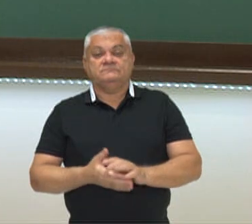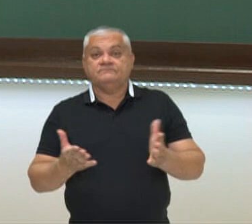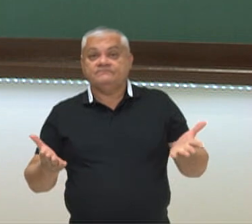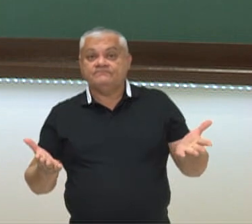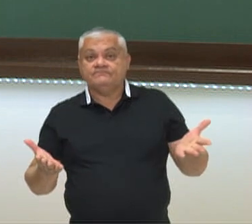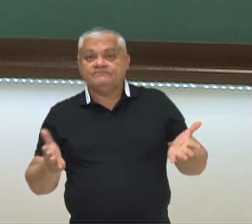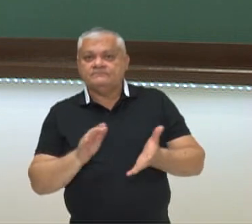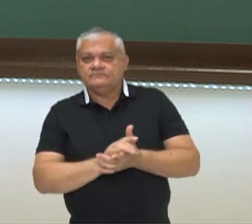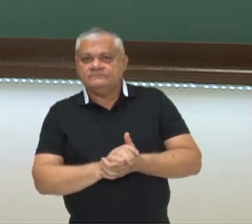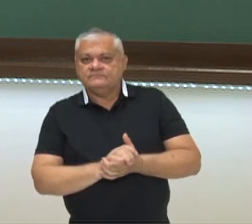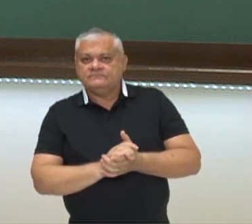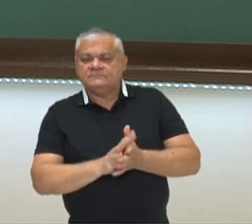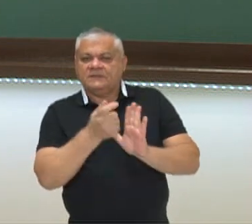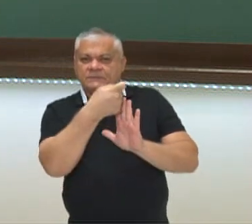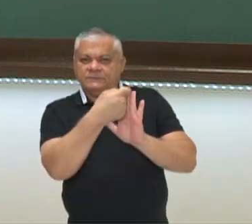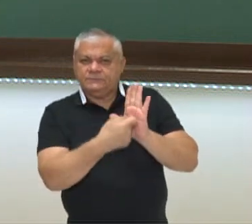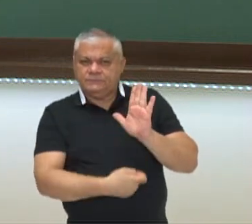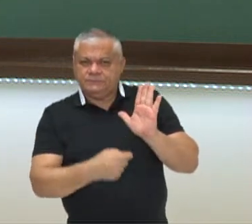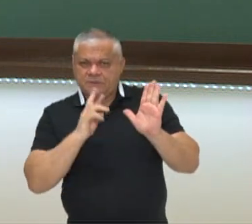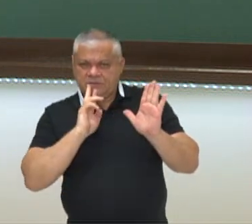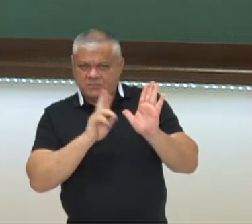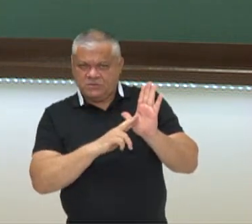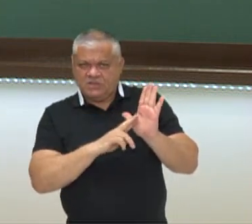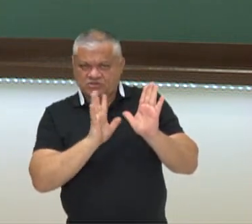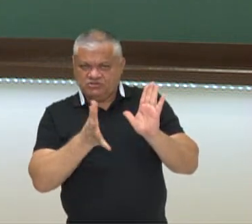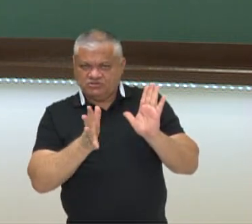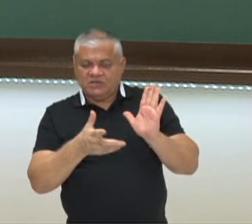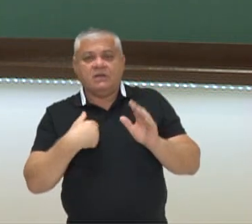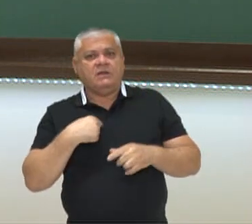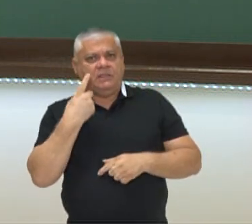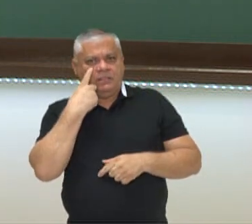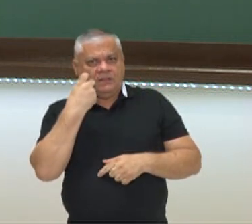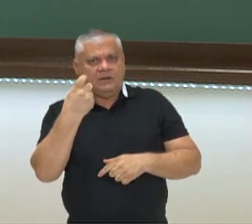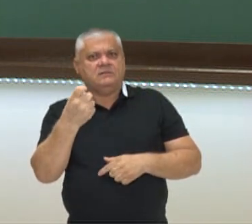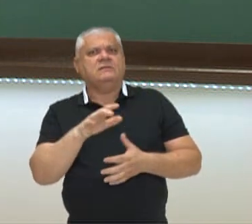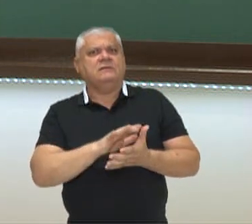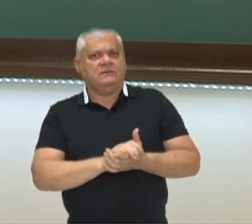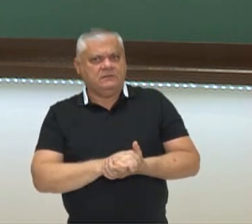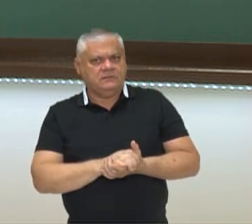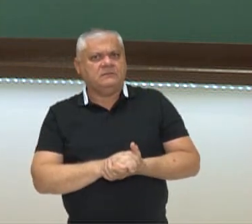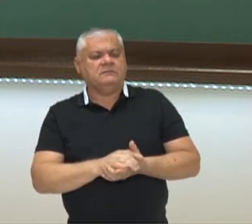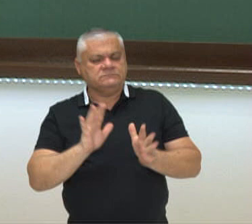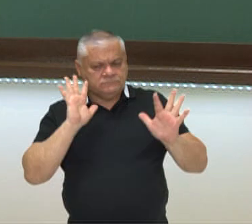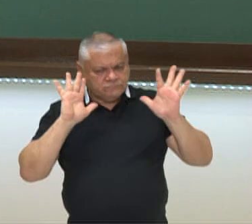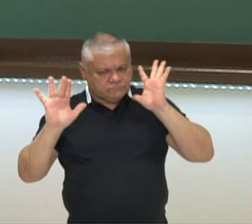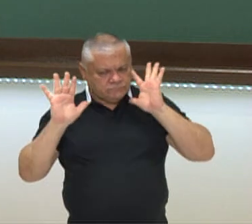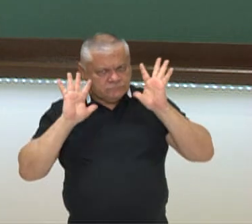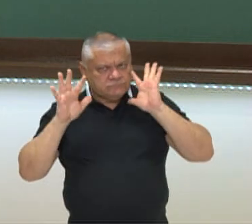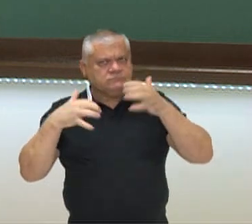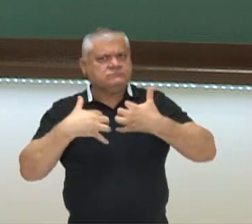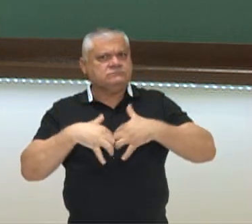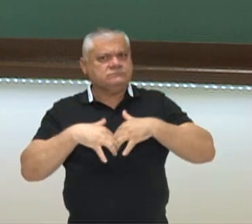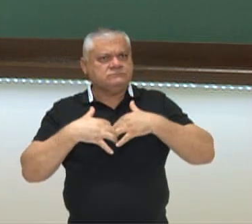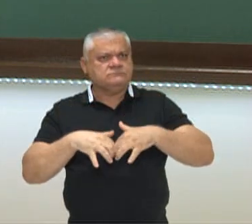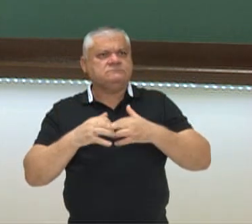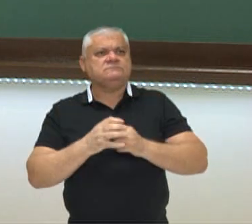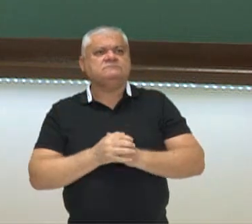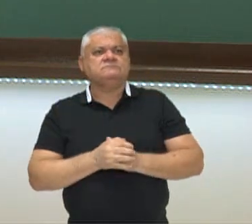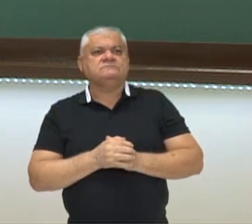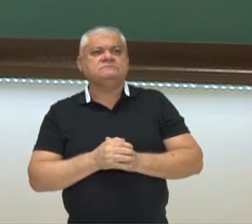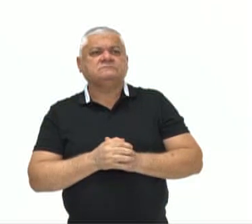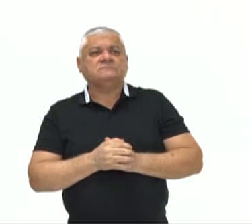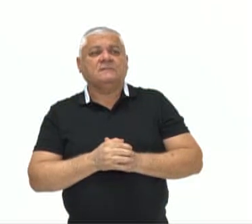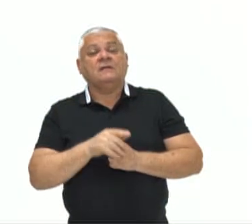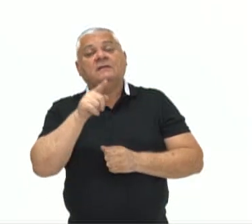E aí, pessoal, responderam? Uma questão bem interessante essa, né? Traz uma reflexão bem bacana.